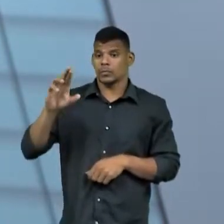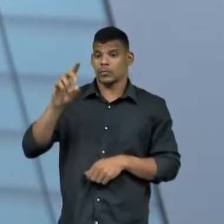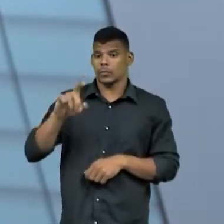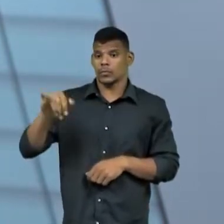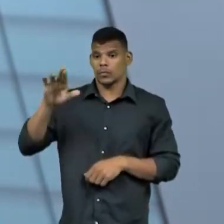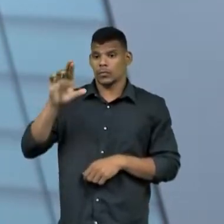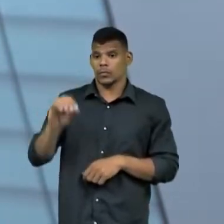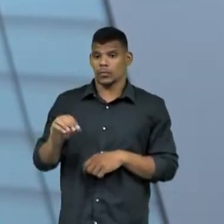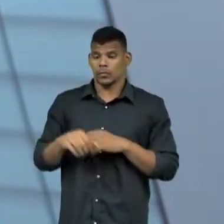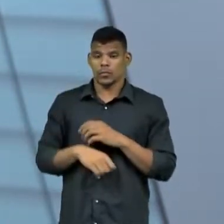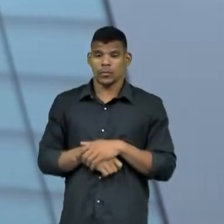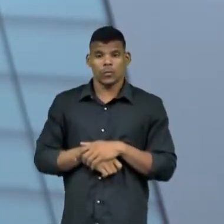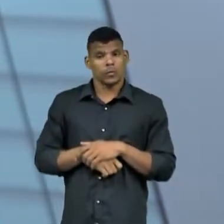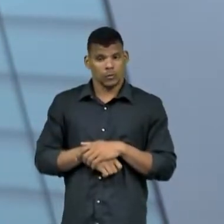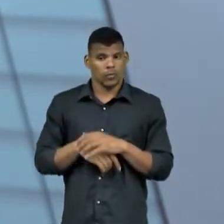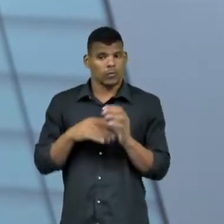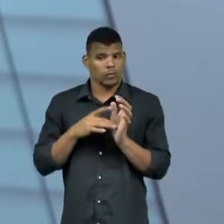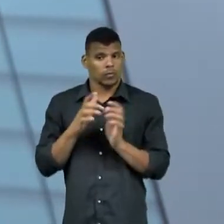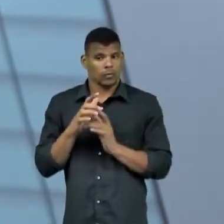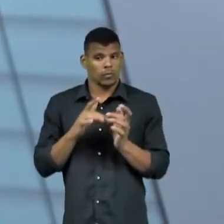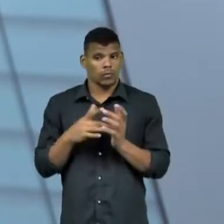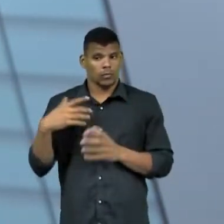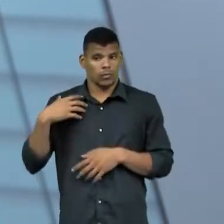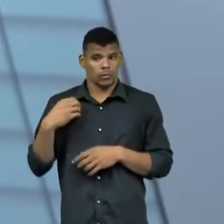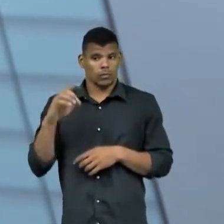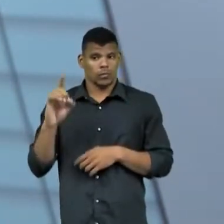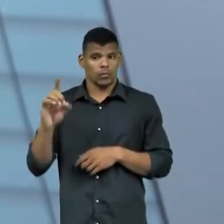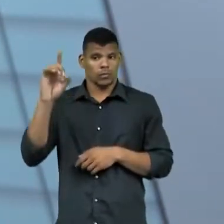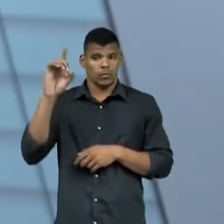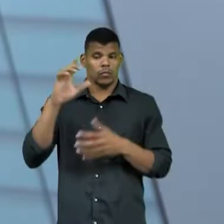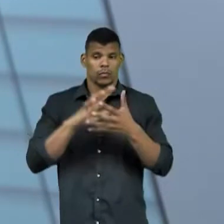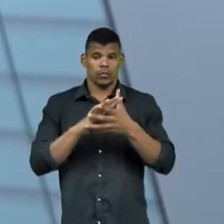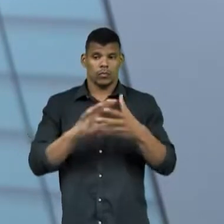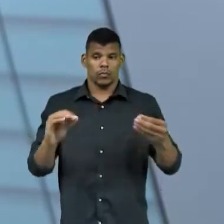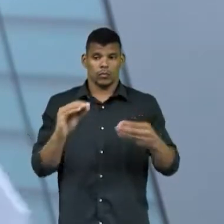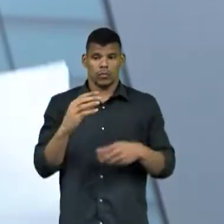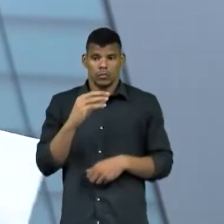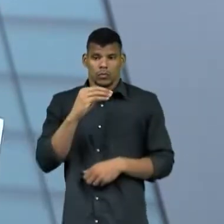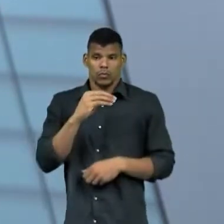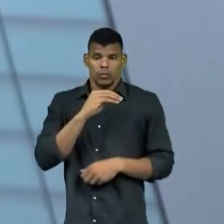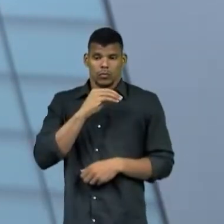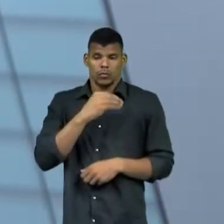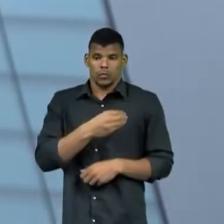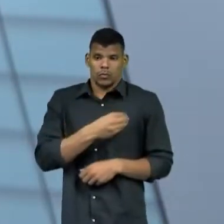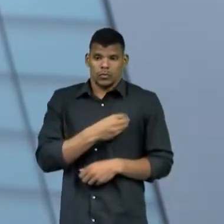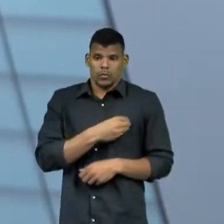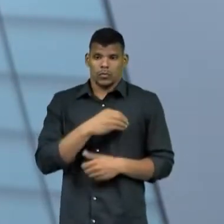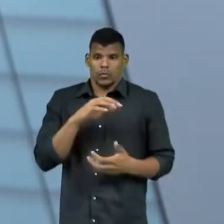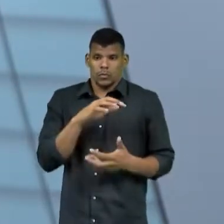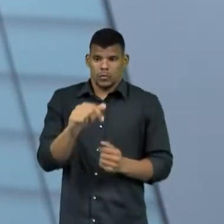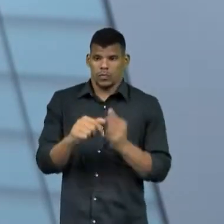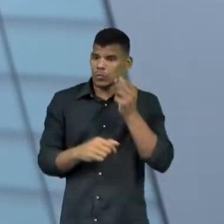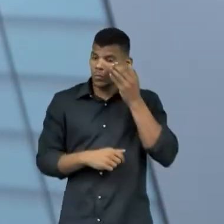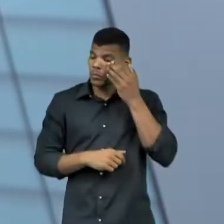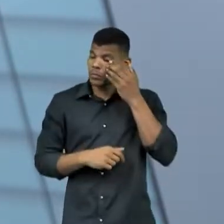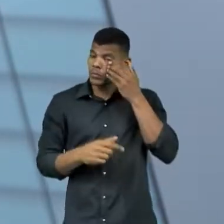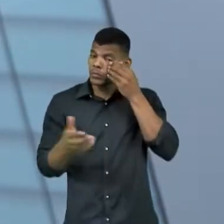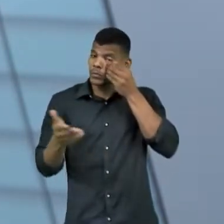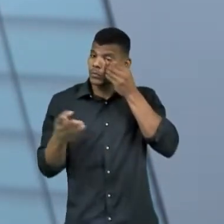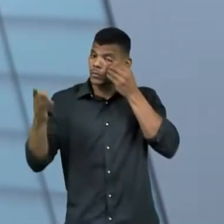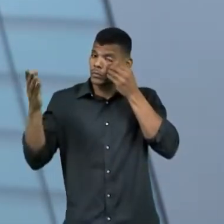imolado o cordeiro de Deus que tira o pecado do mundo vamos fazer essas reflexões aqui porque eu estou aqui com um